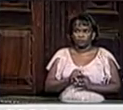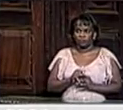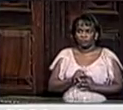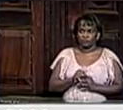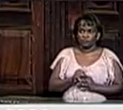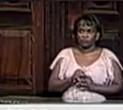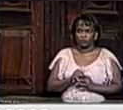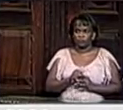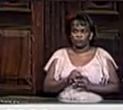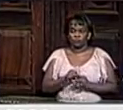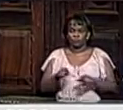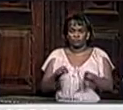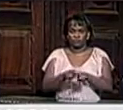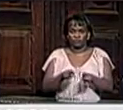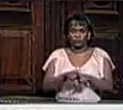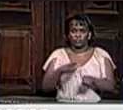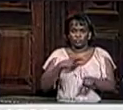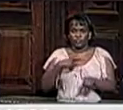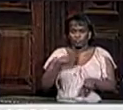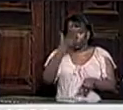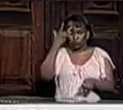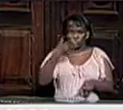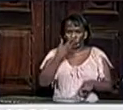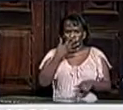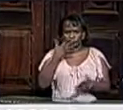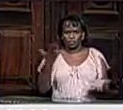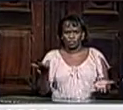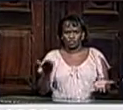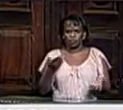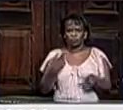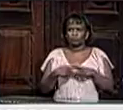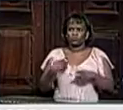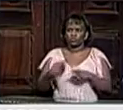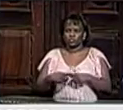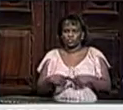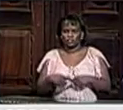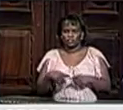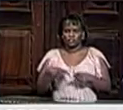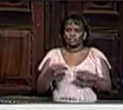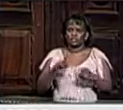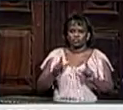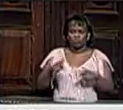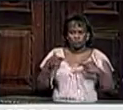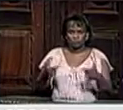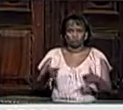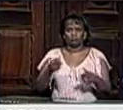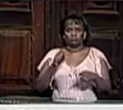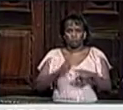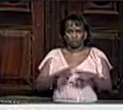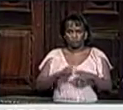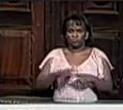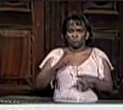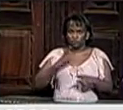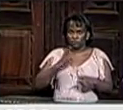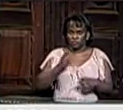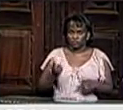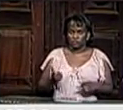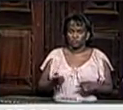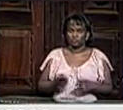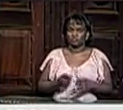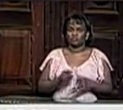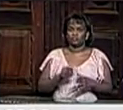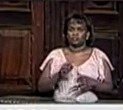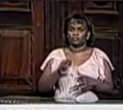No mínimo, gera uma perplexidade. E por que esse assodamento? Se está anunciado